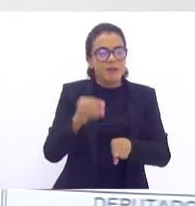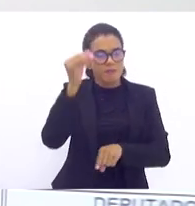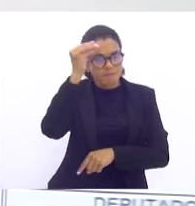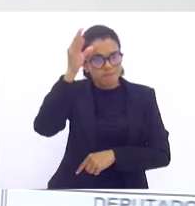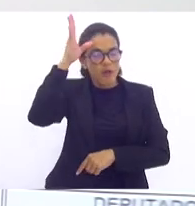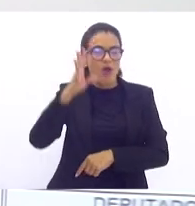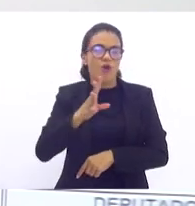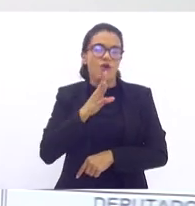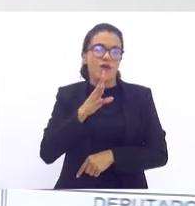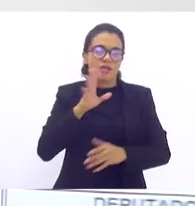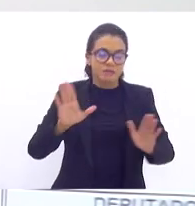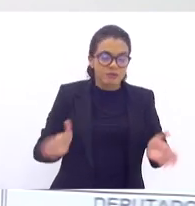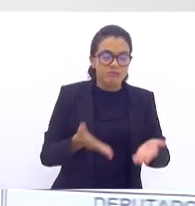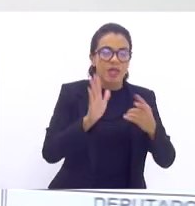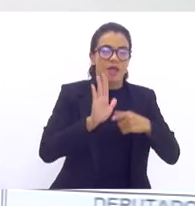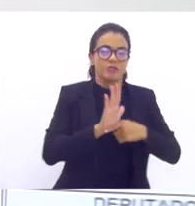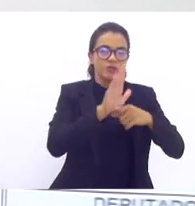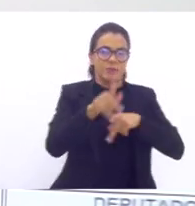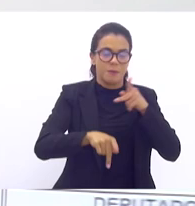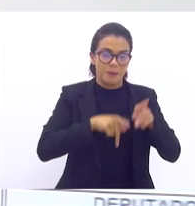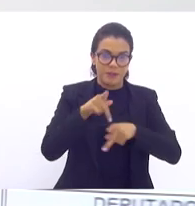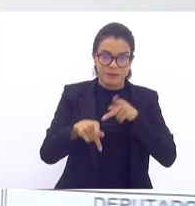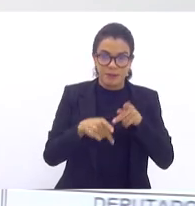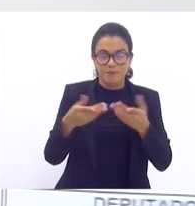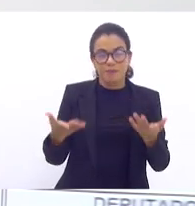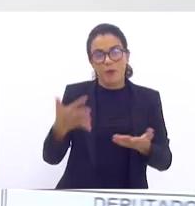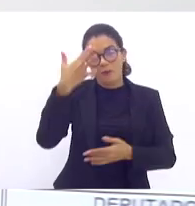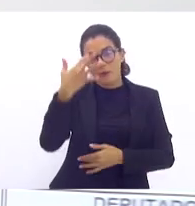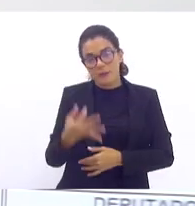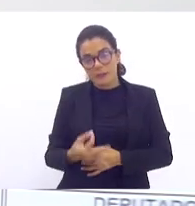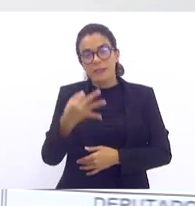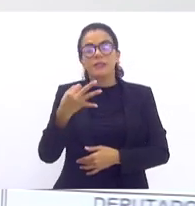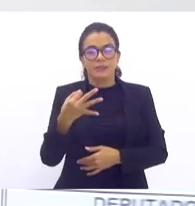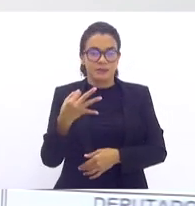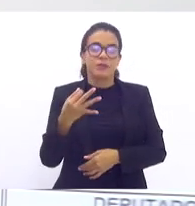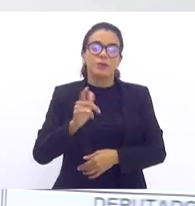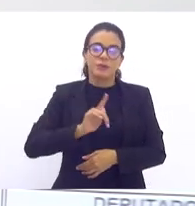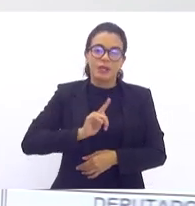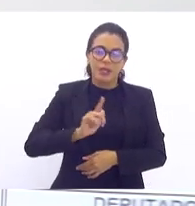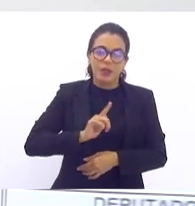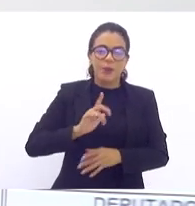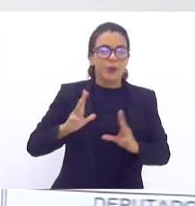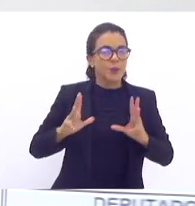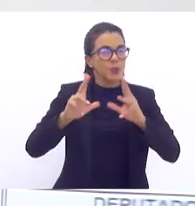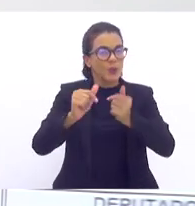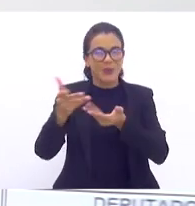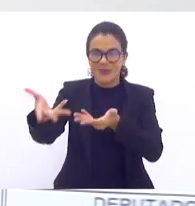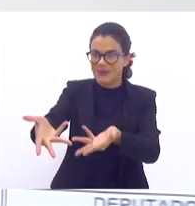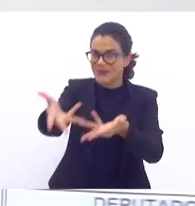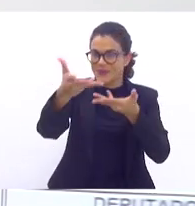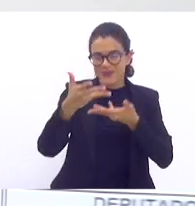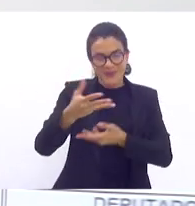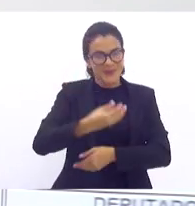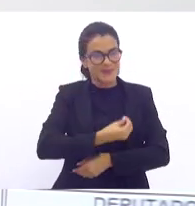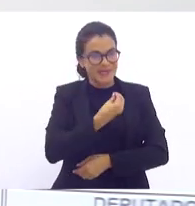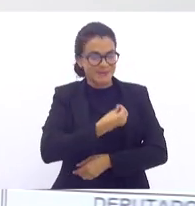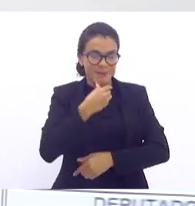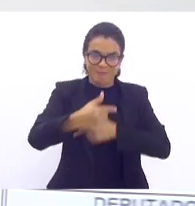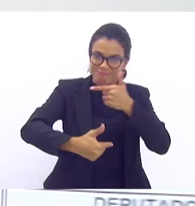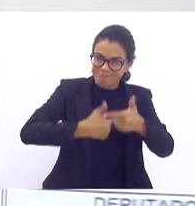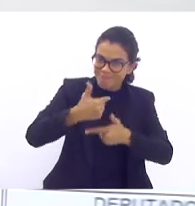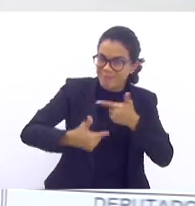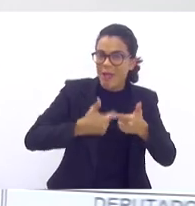benéfico para o seu povo então tenham a certeza de que todos estão convidados para participar desse trabalho